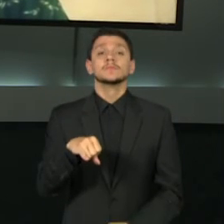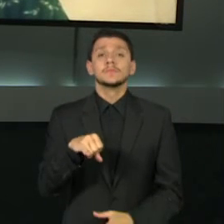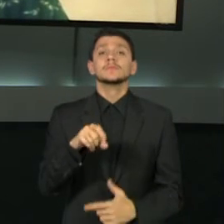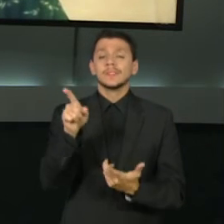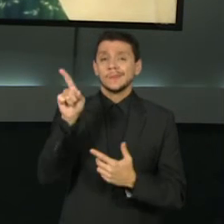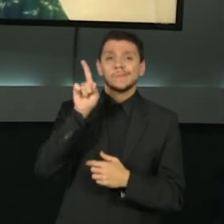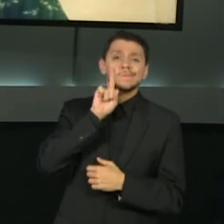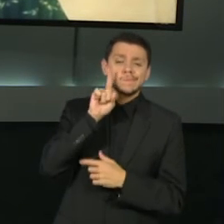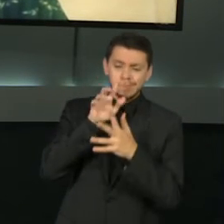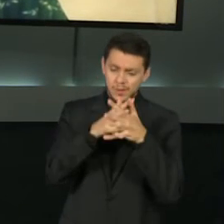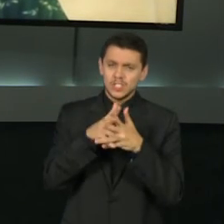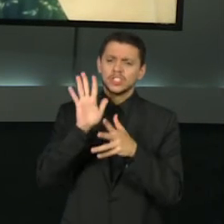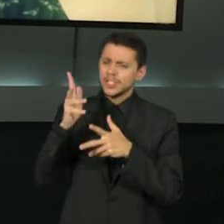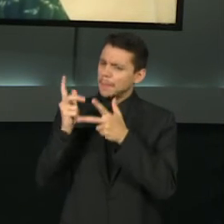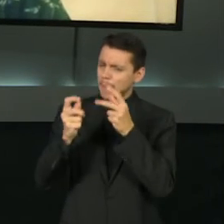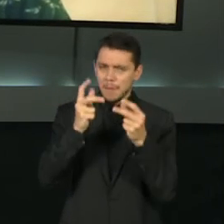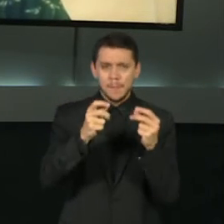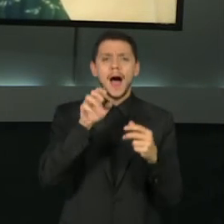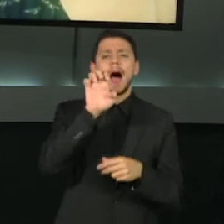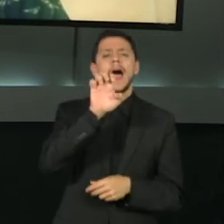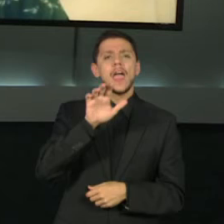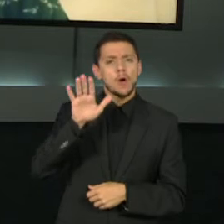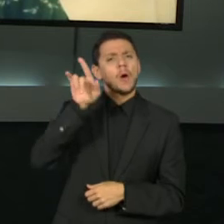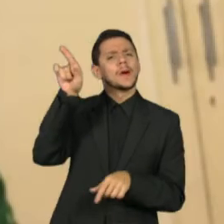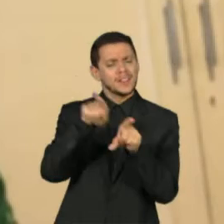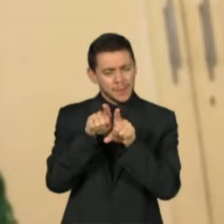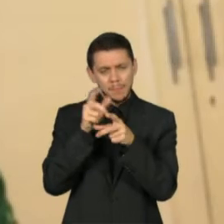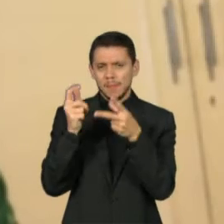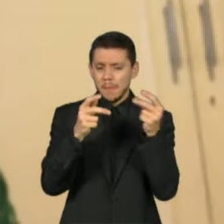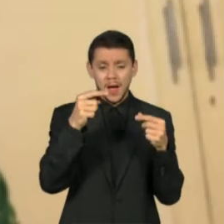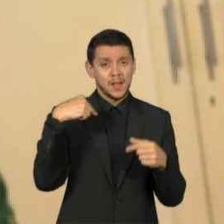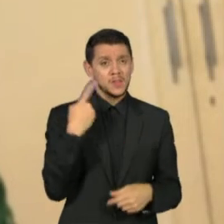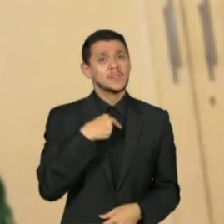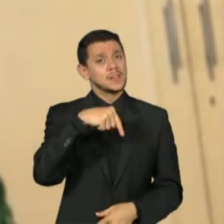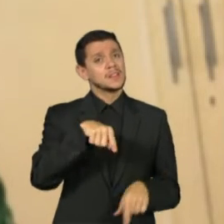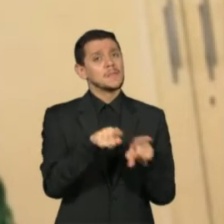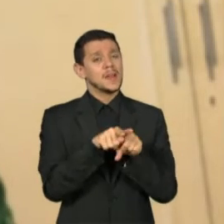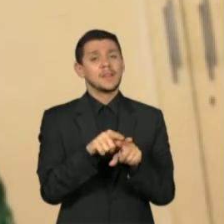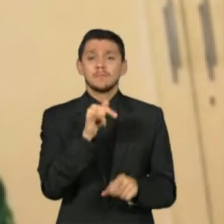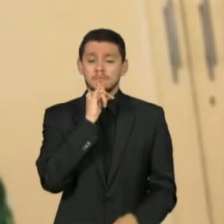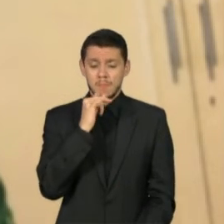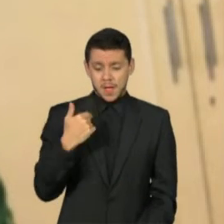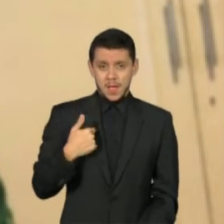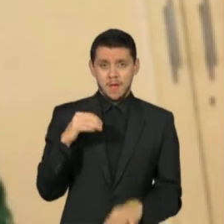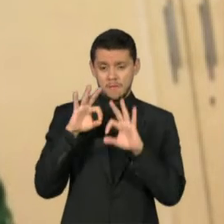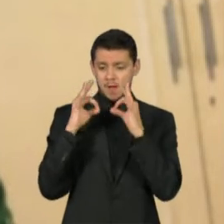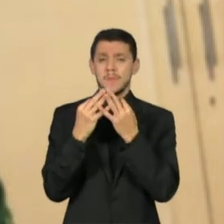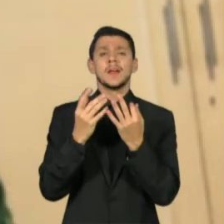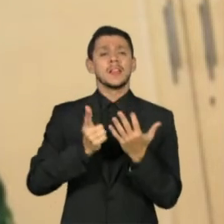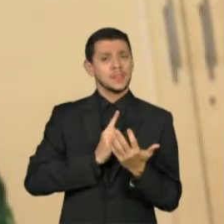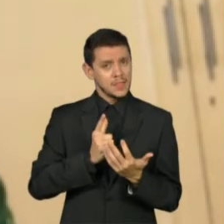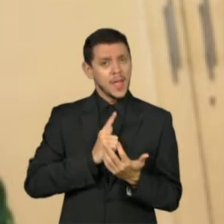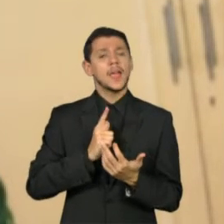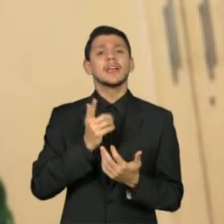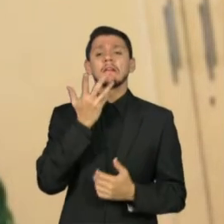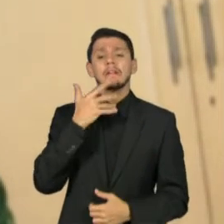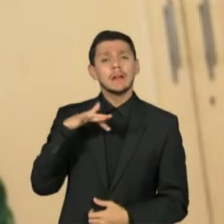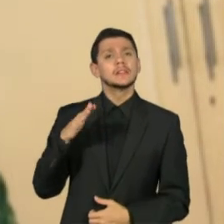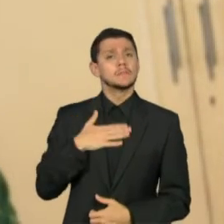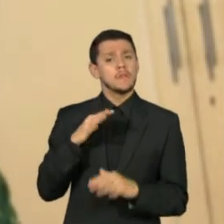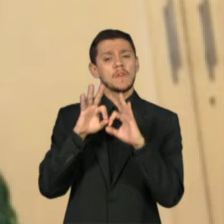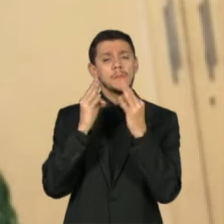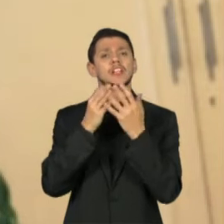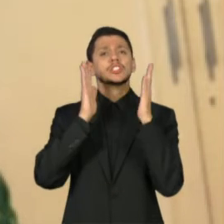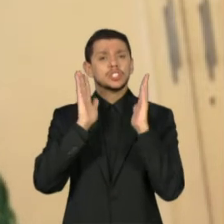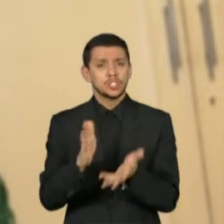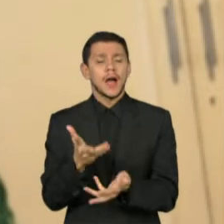a população, a Europa também, e nós aqui também. Eu mesmo tenho familiares, crianças da minha família que foram vacinadas